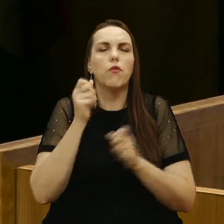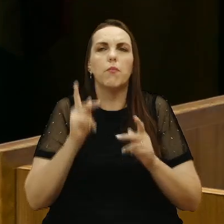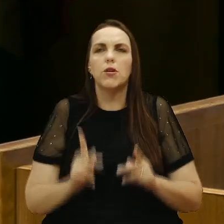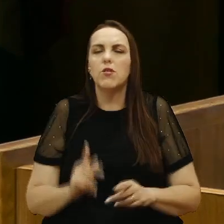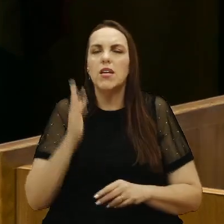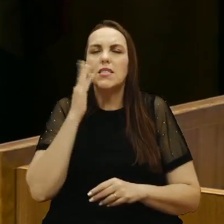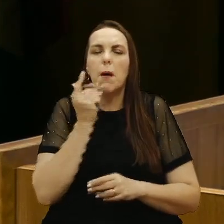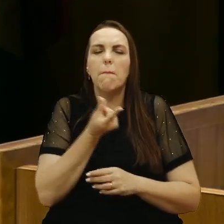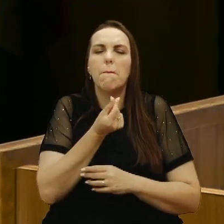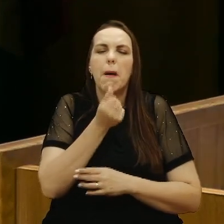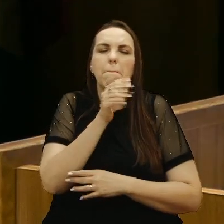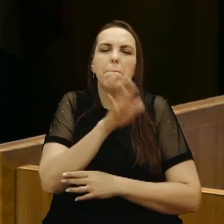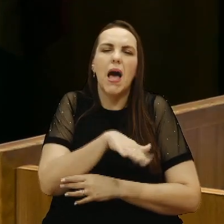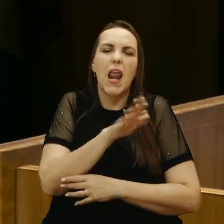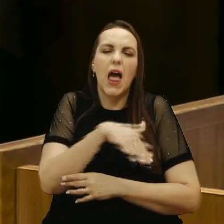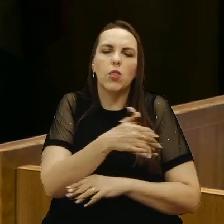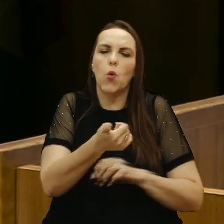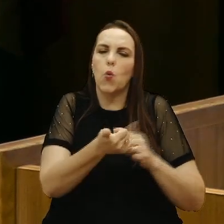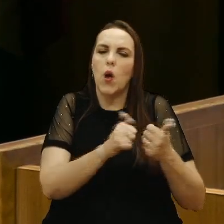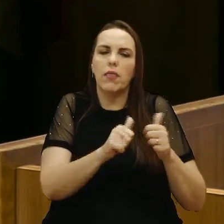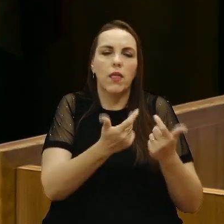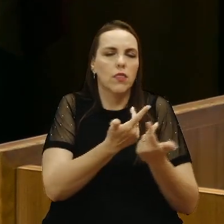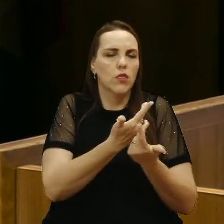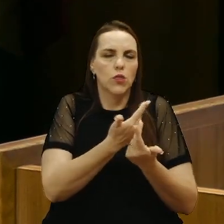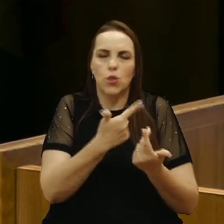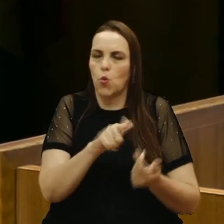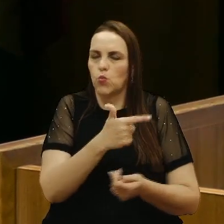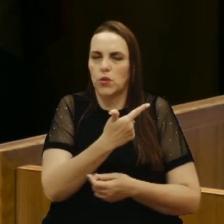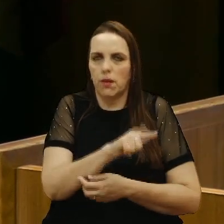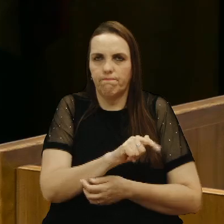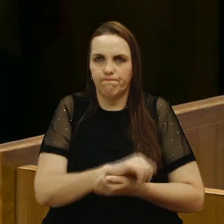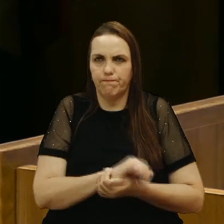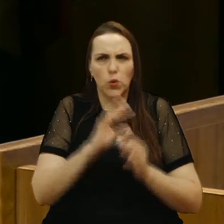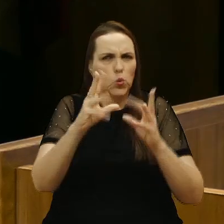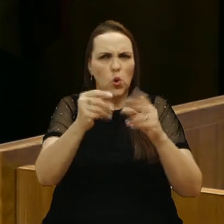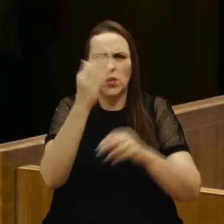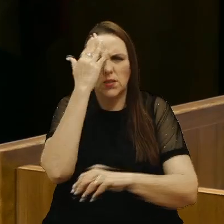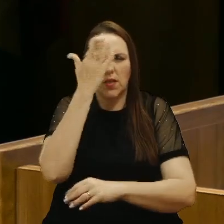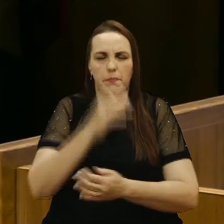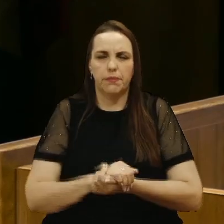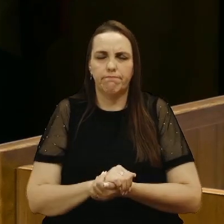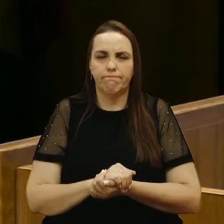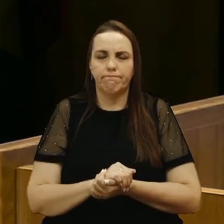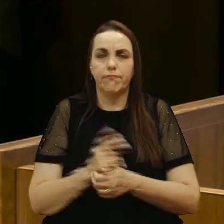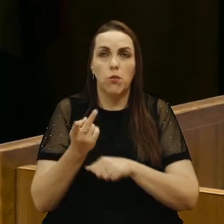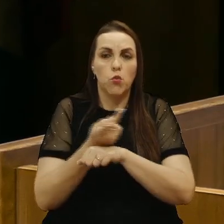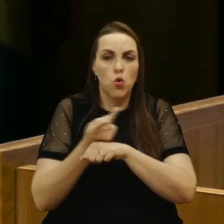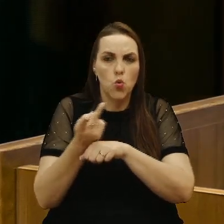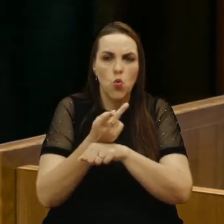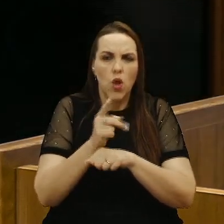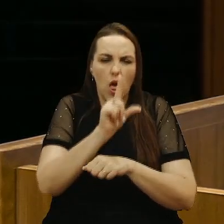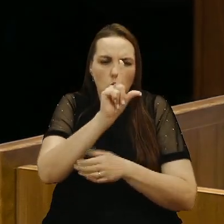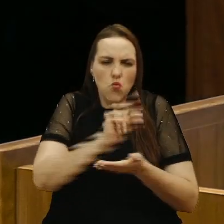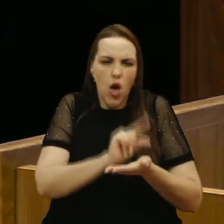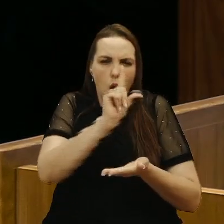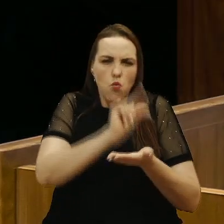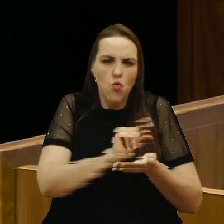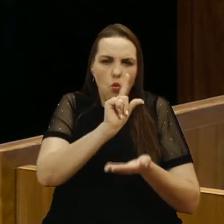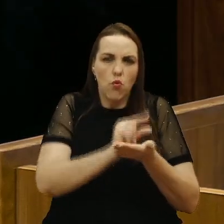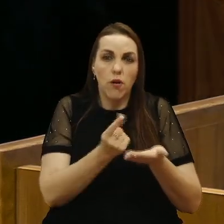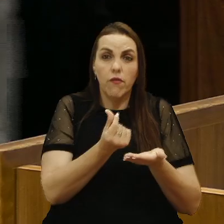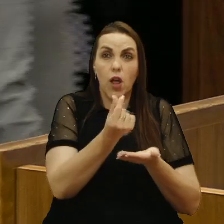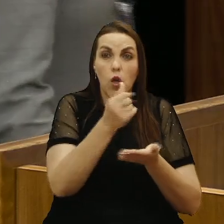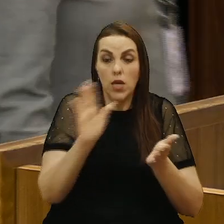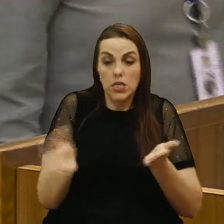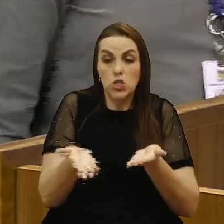não tem qualidade. Todo mundo sabe. A busca incessante pelo menor valor incentiva empresas